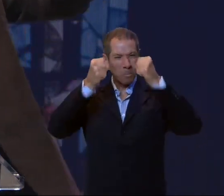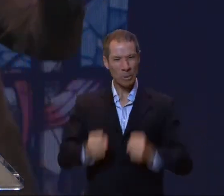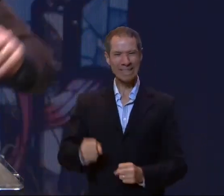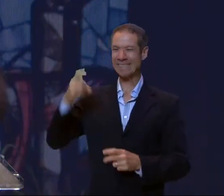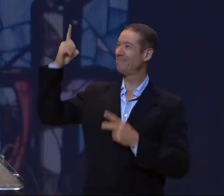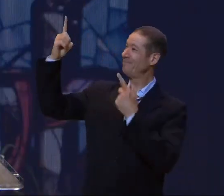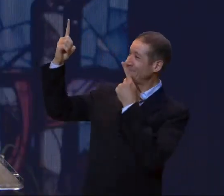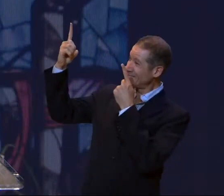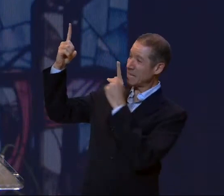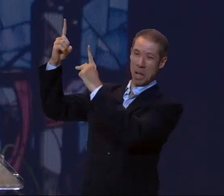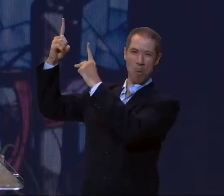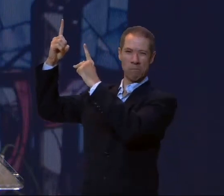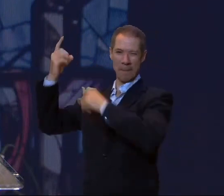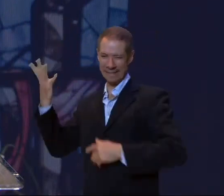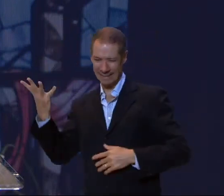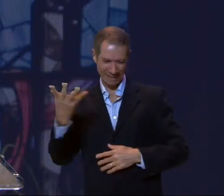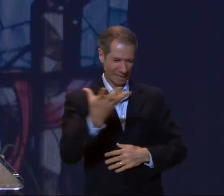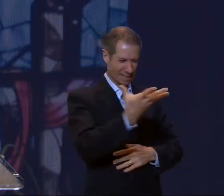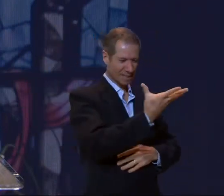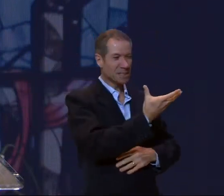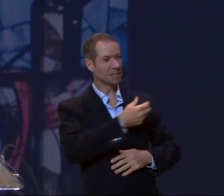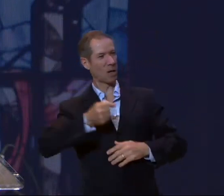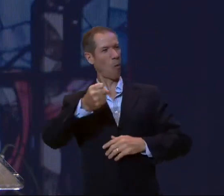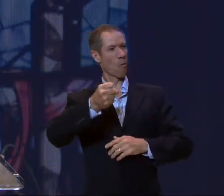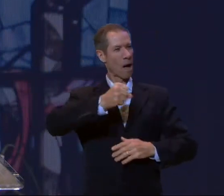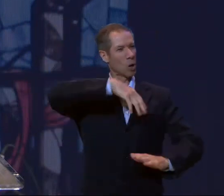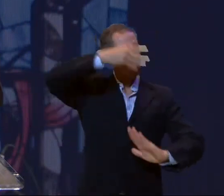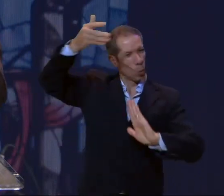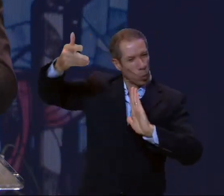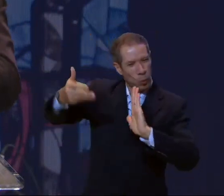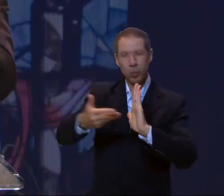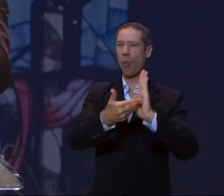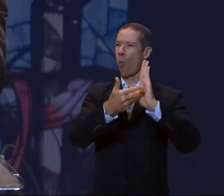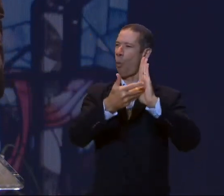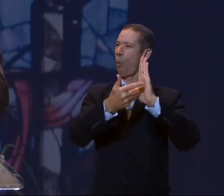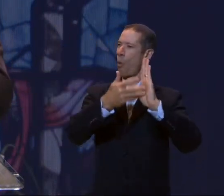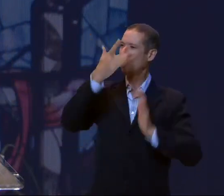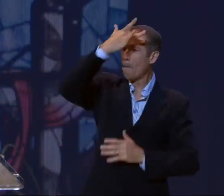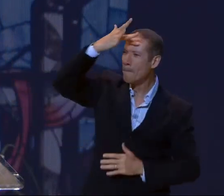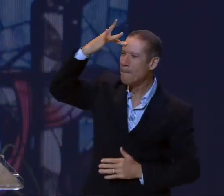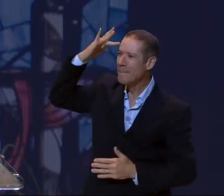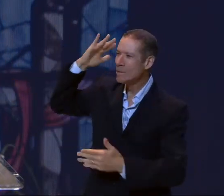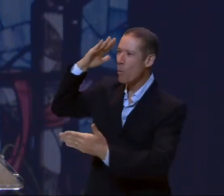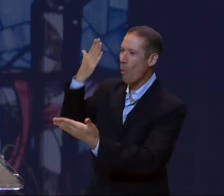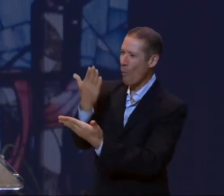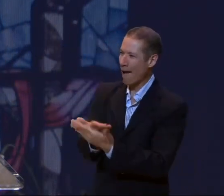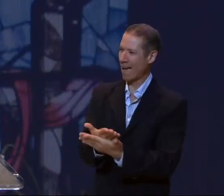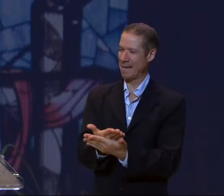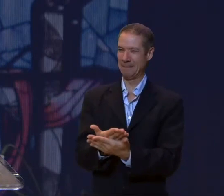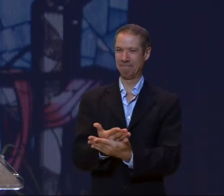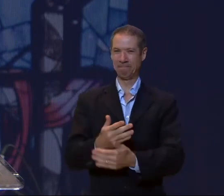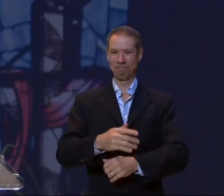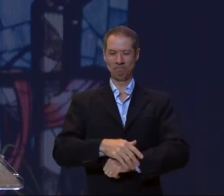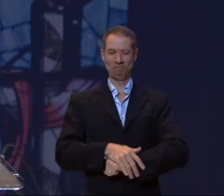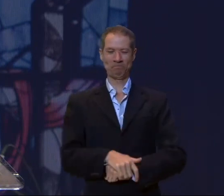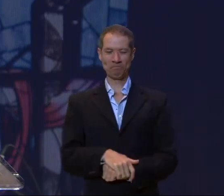de Deus para salvar todo aquele que crê.